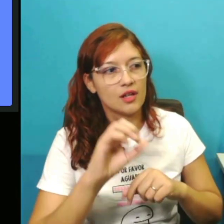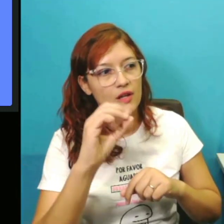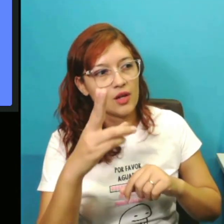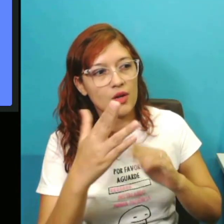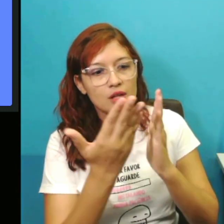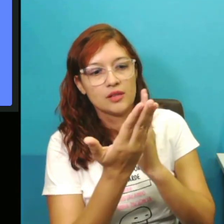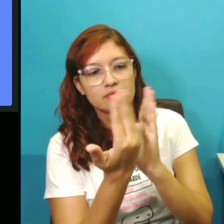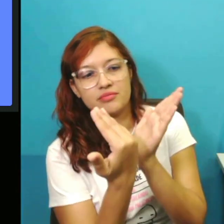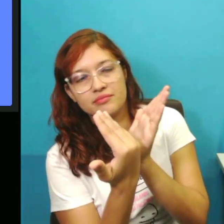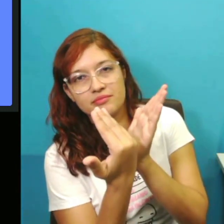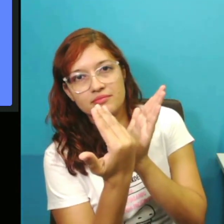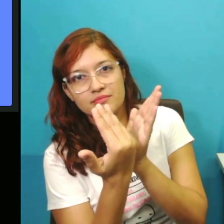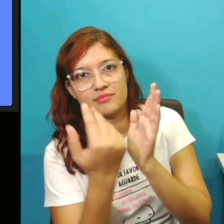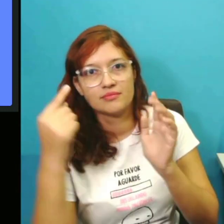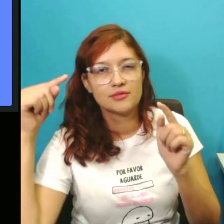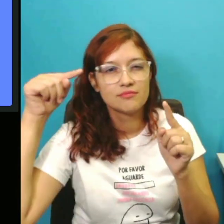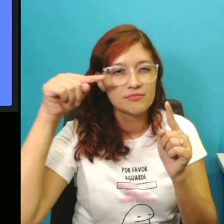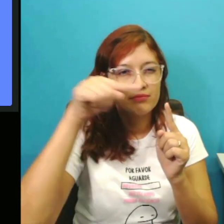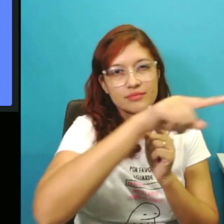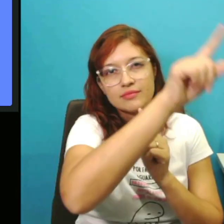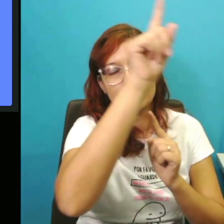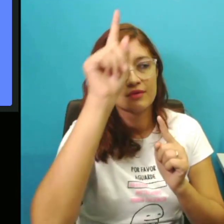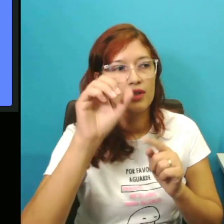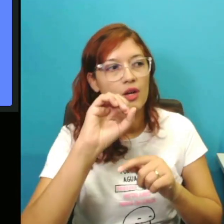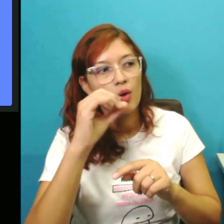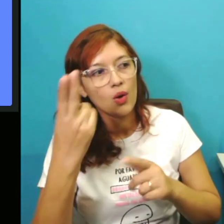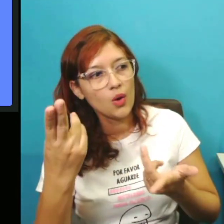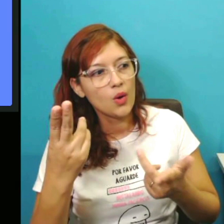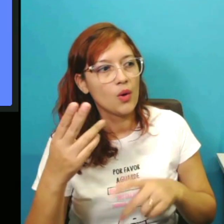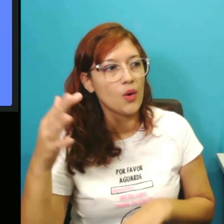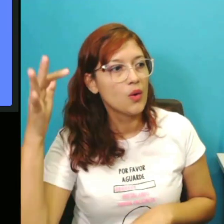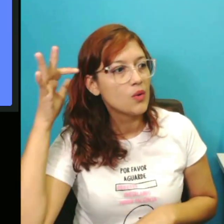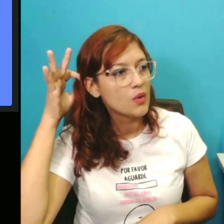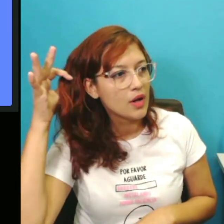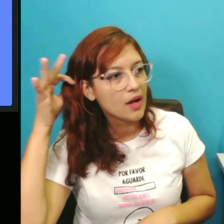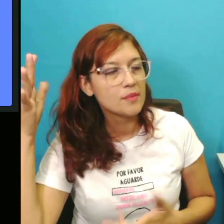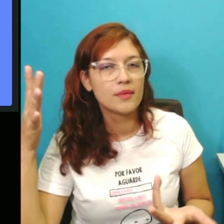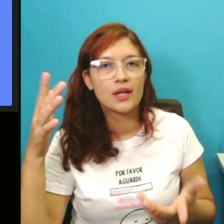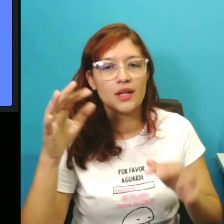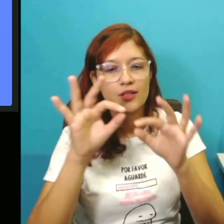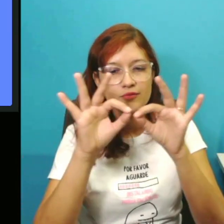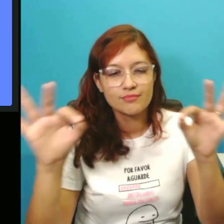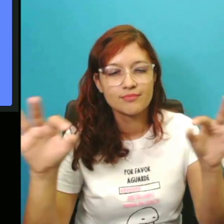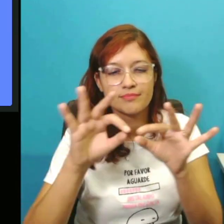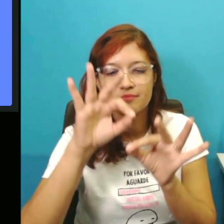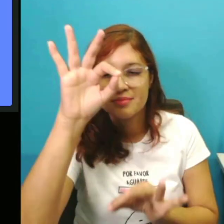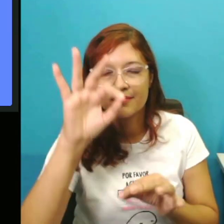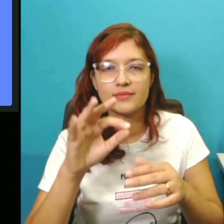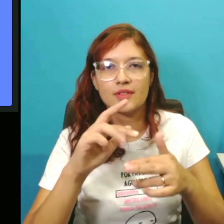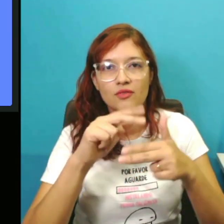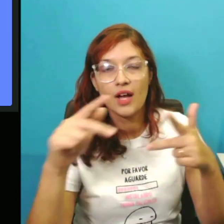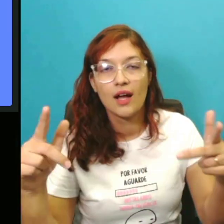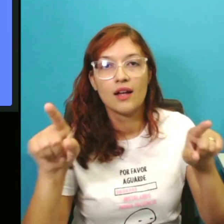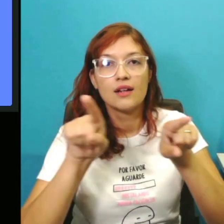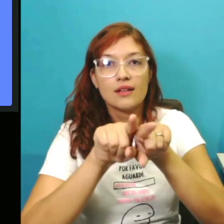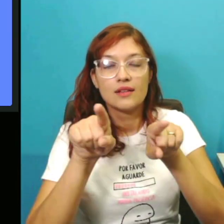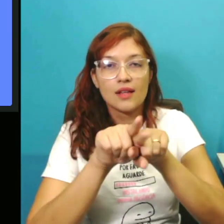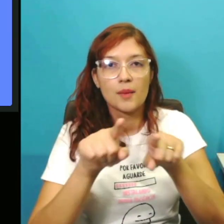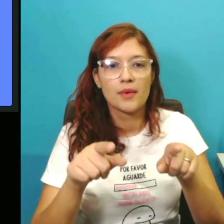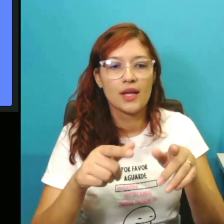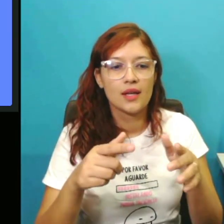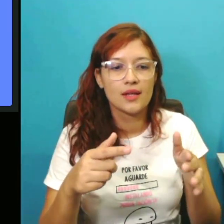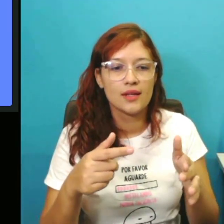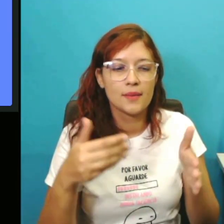ou então no meio, mas eles numa posição diferente, ou posicionando o fio do cabelo de forma